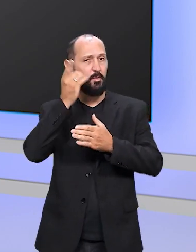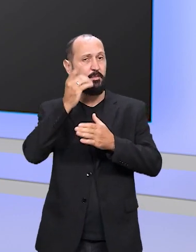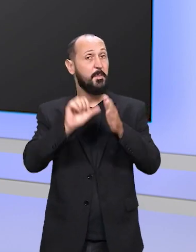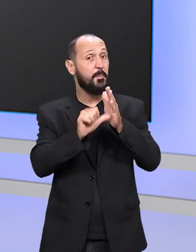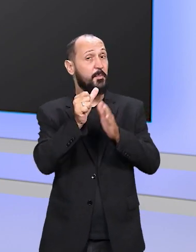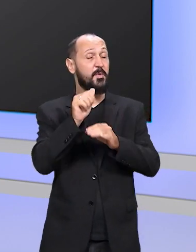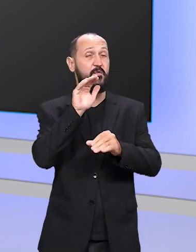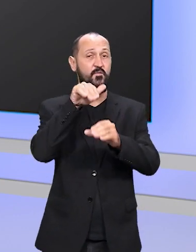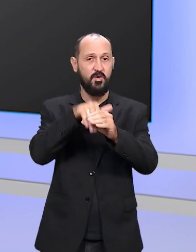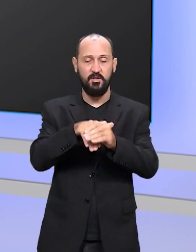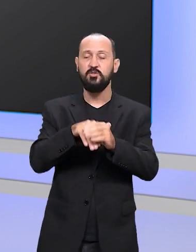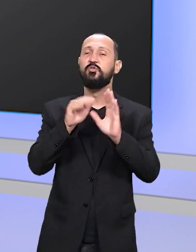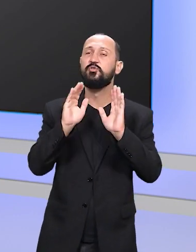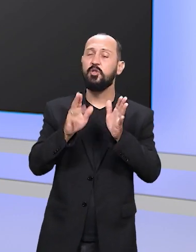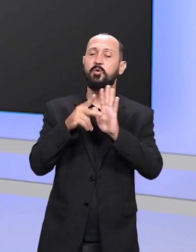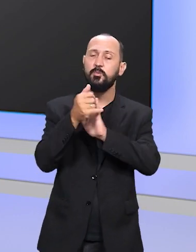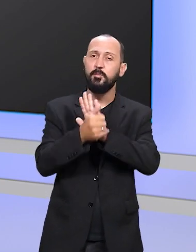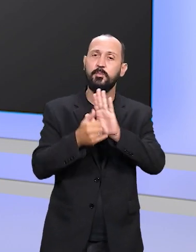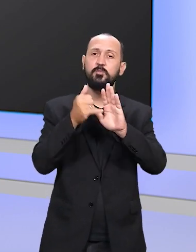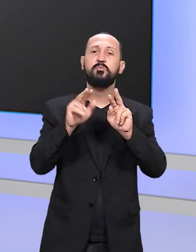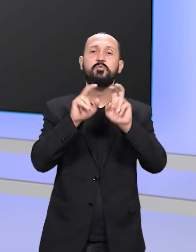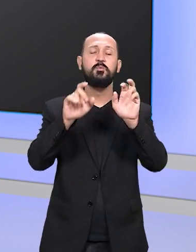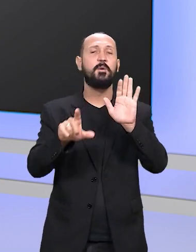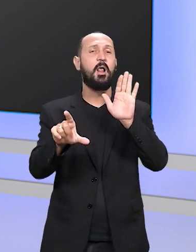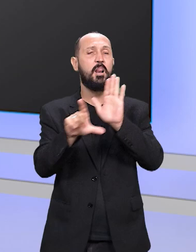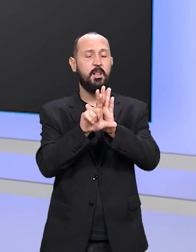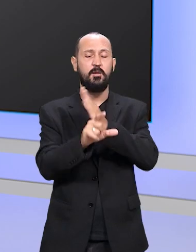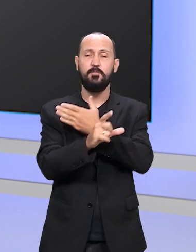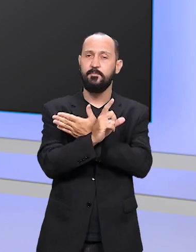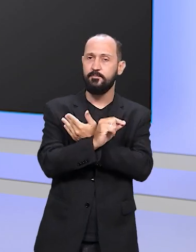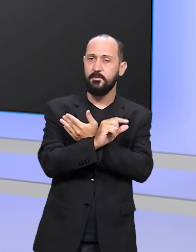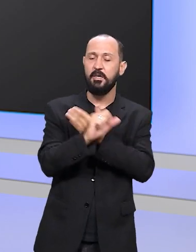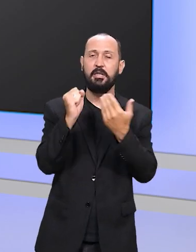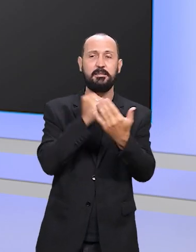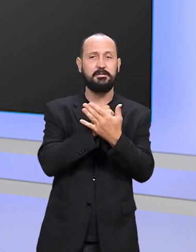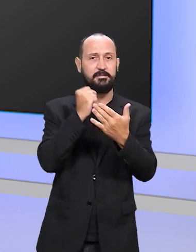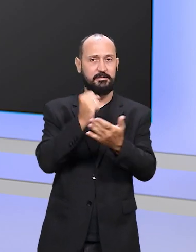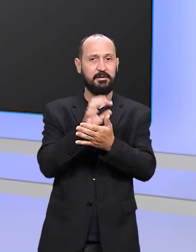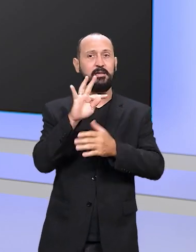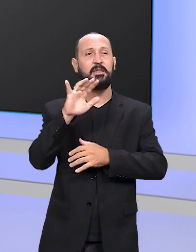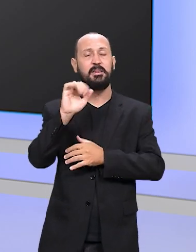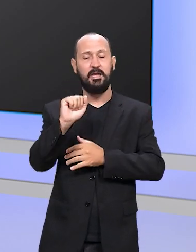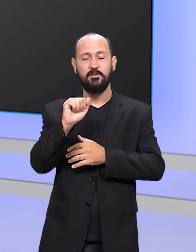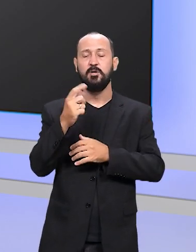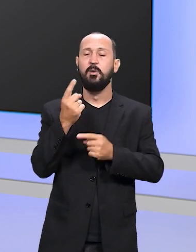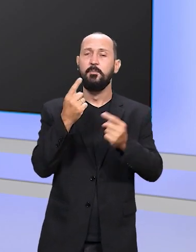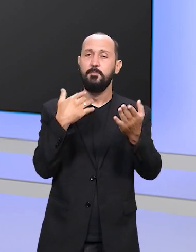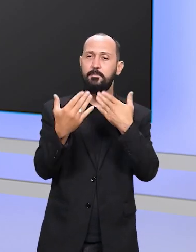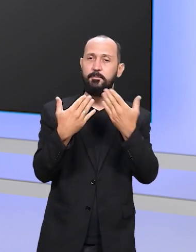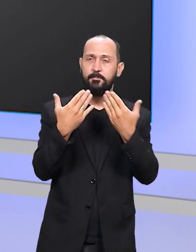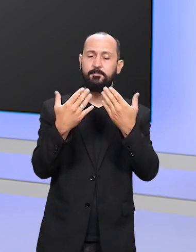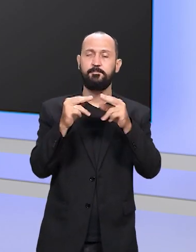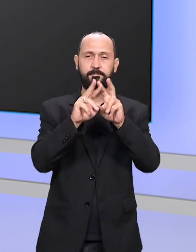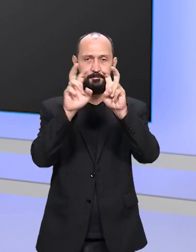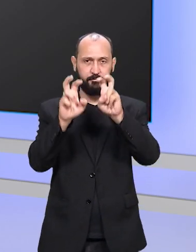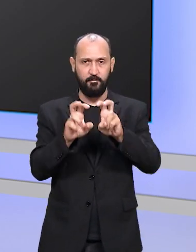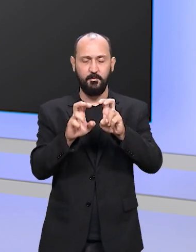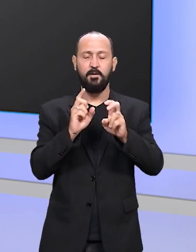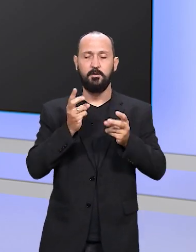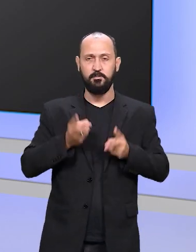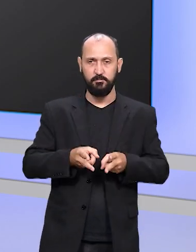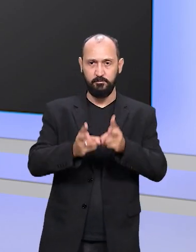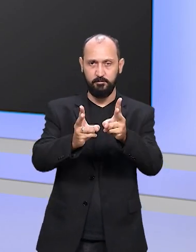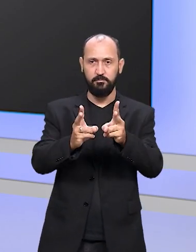no plenário, em primeira votação, os projetos sobre a Lei do Pantanal e das taxas cartorárias. O debate sobre